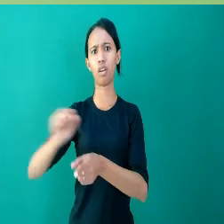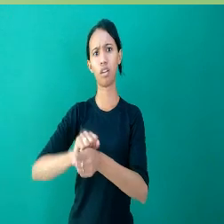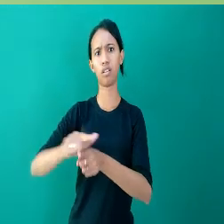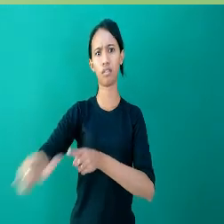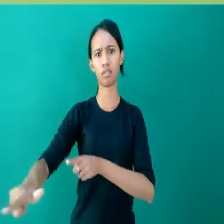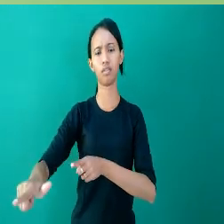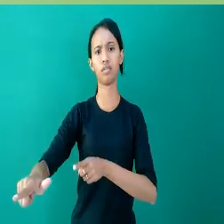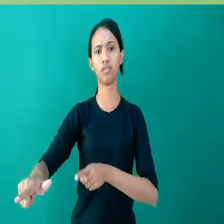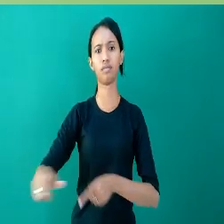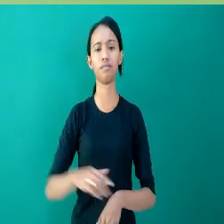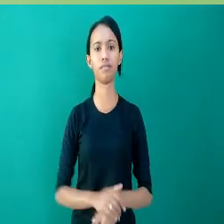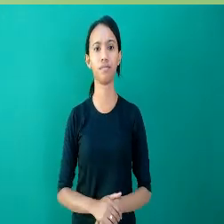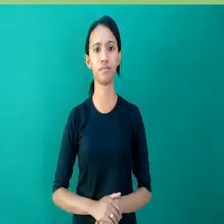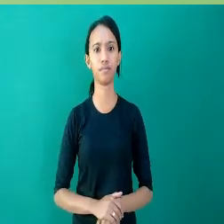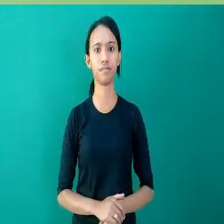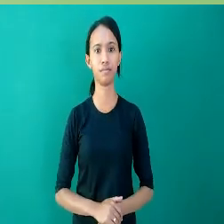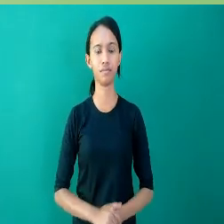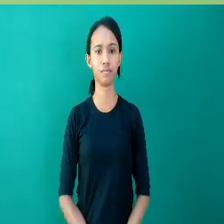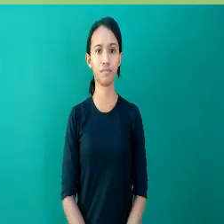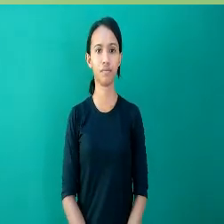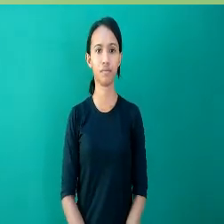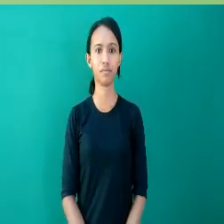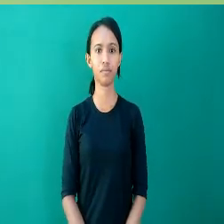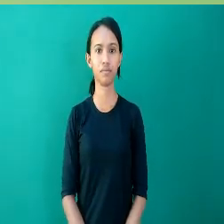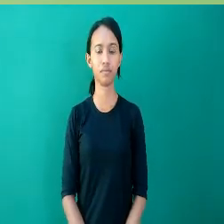fora fascistas.